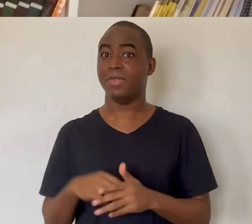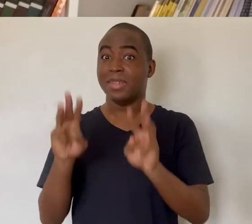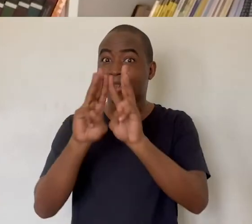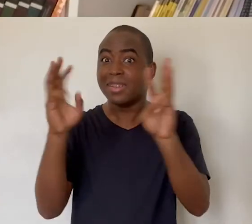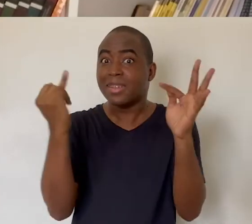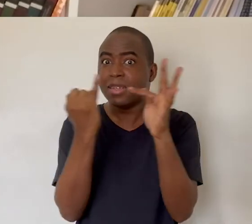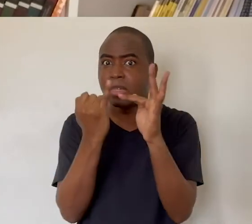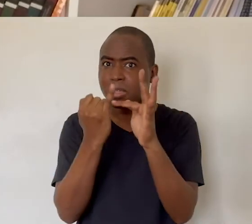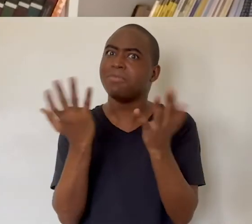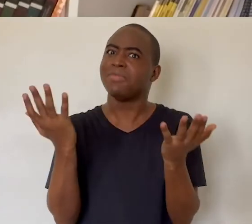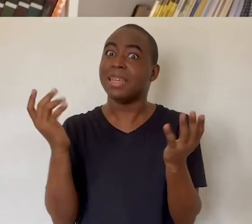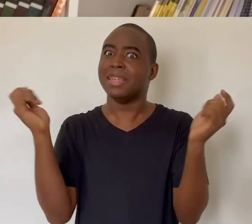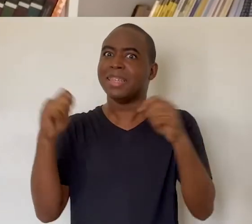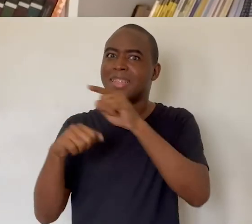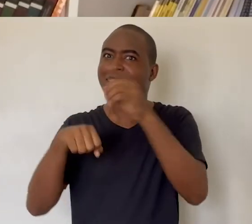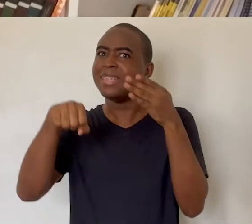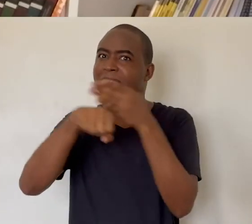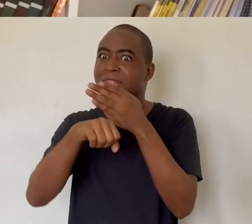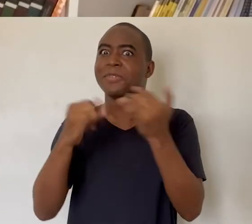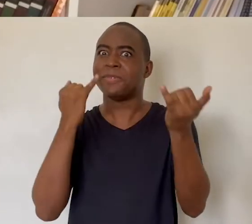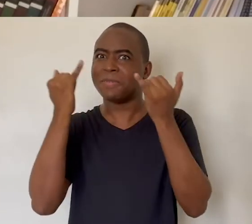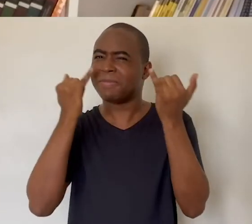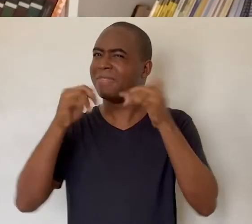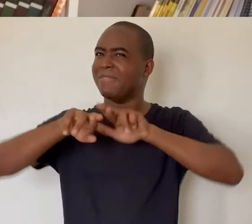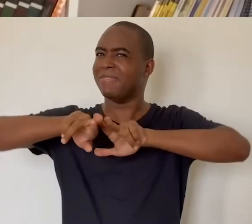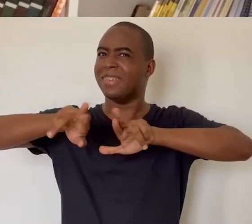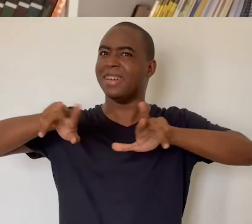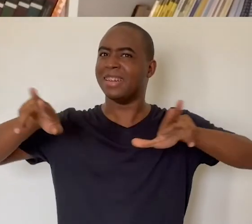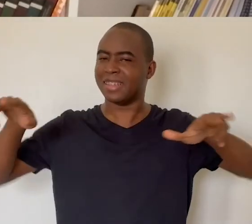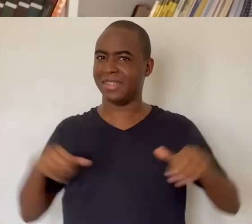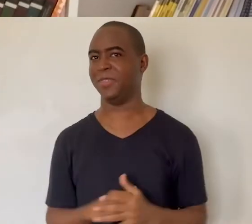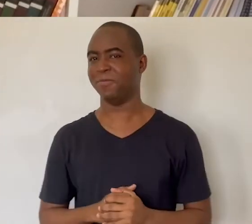No portal do IFBA vocês podem acessar mais informações sobre